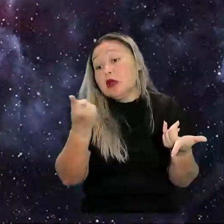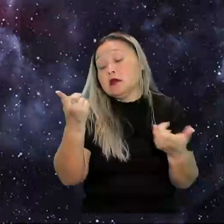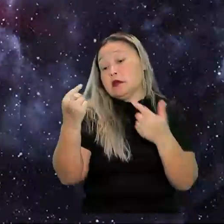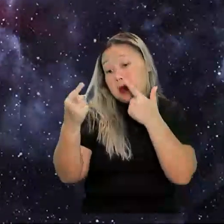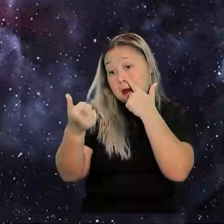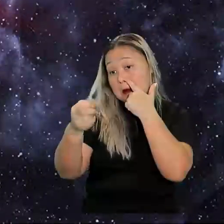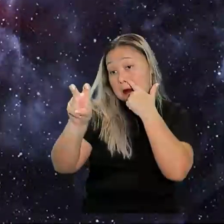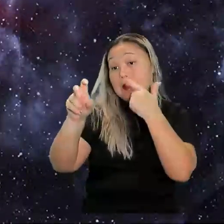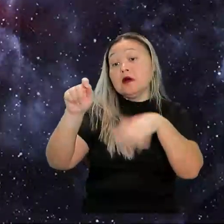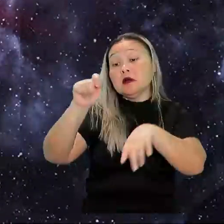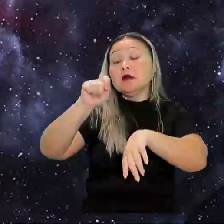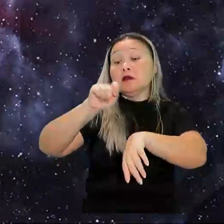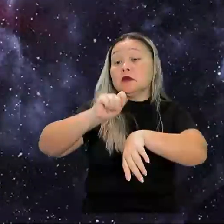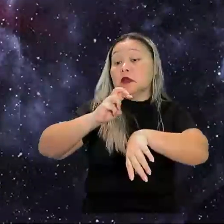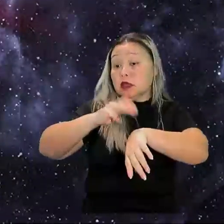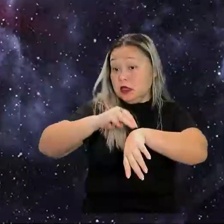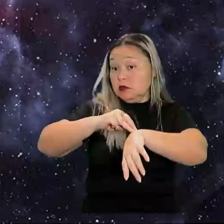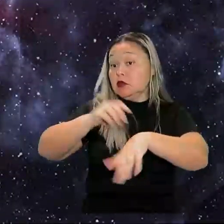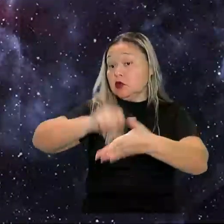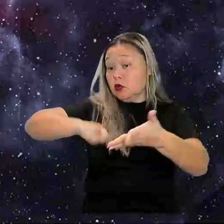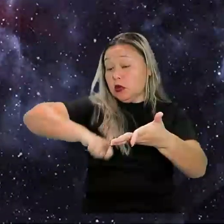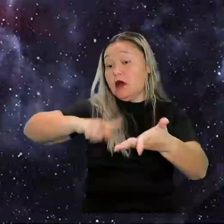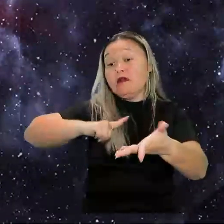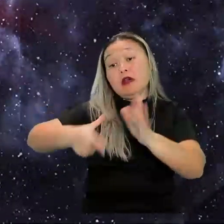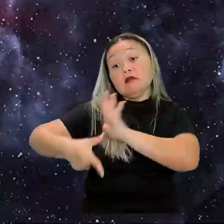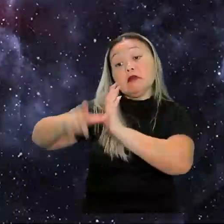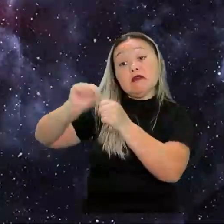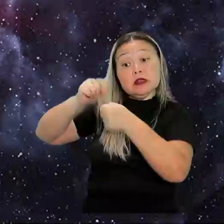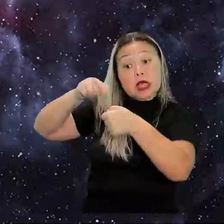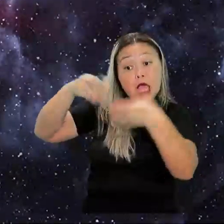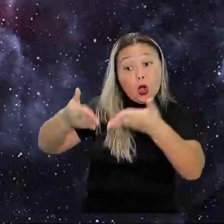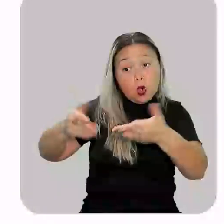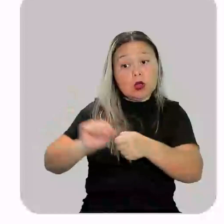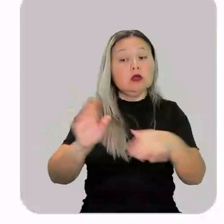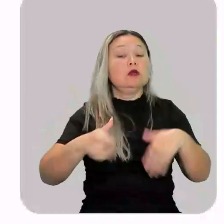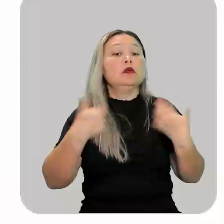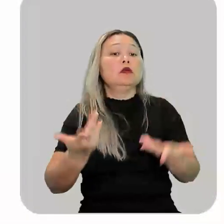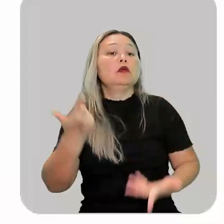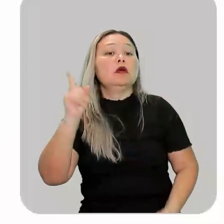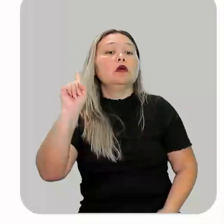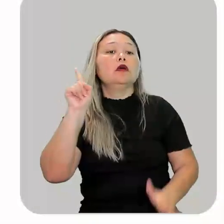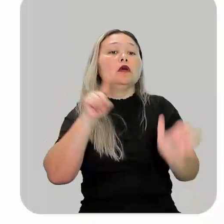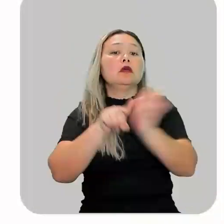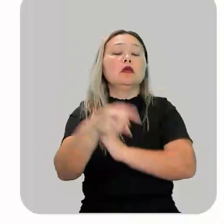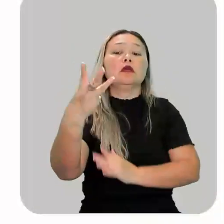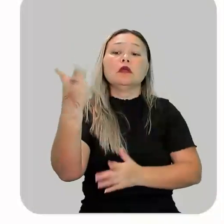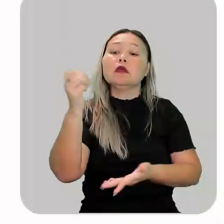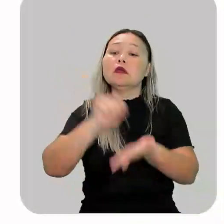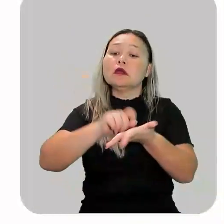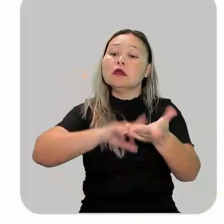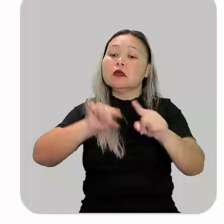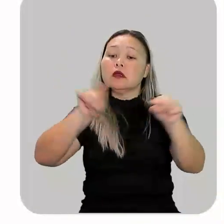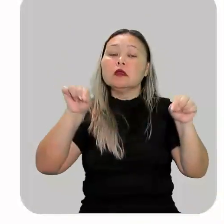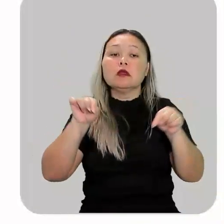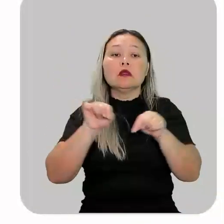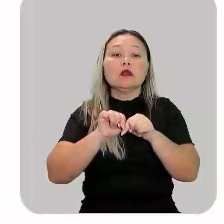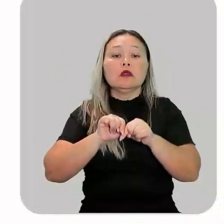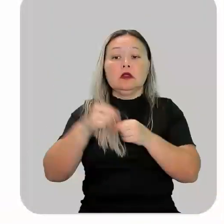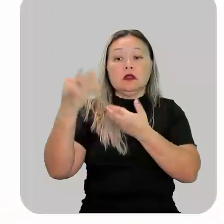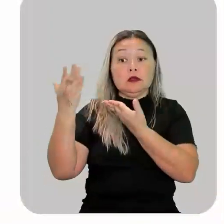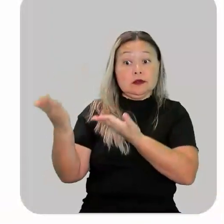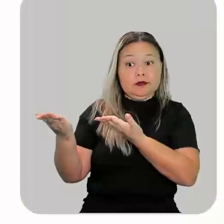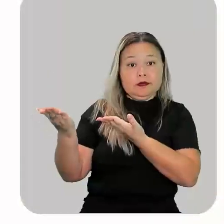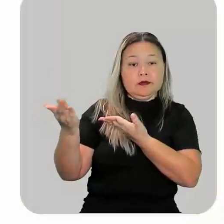lá nos 15 minutos de correção, então a gente já vai fazer agora, tá bom? Vamos lá, então? Olha lá a questão de número 3 das atividades de sala. O